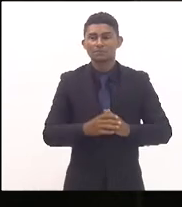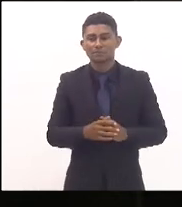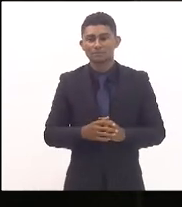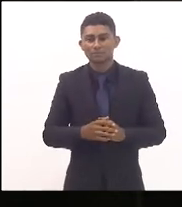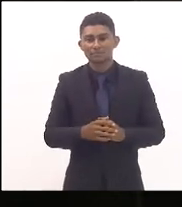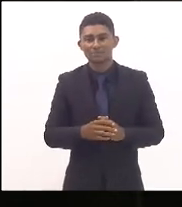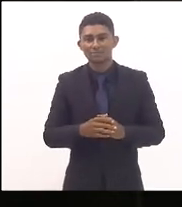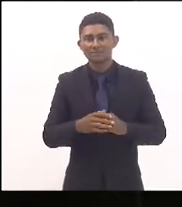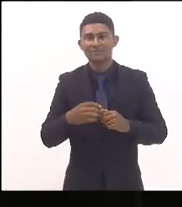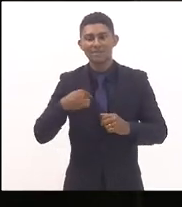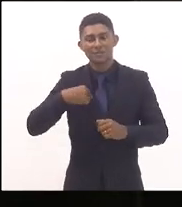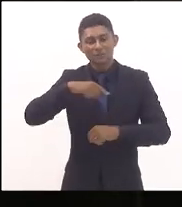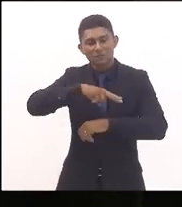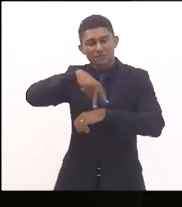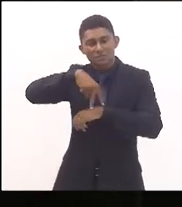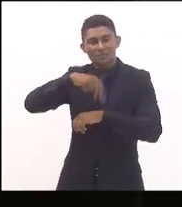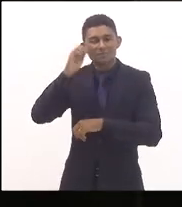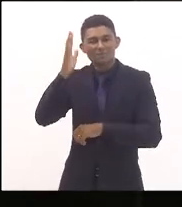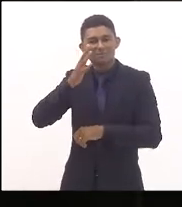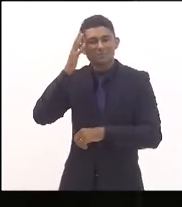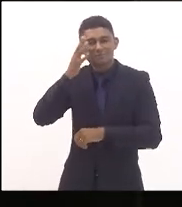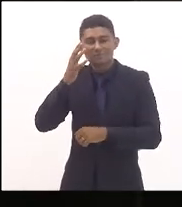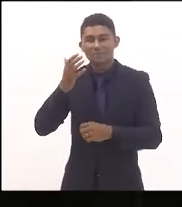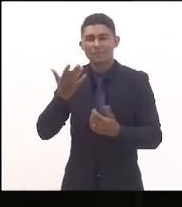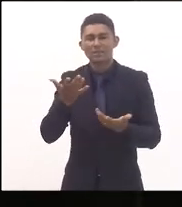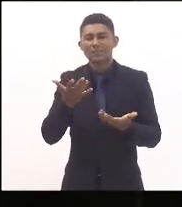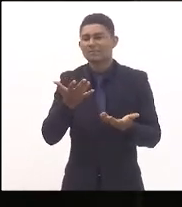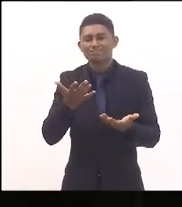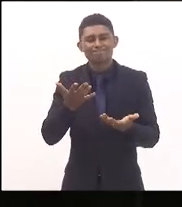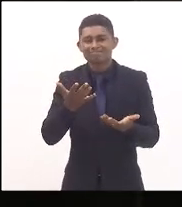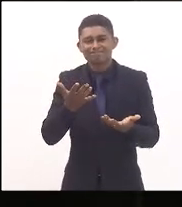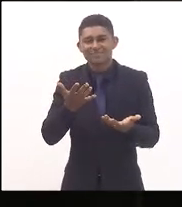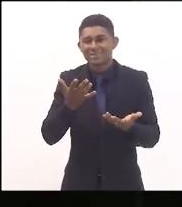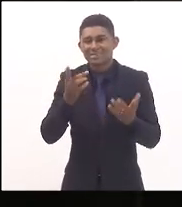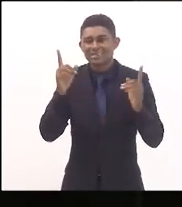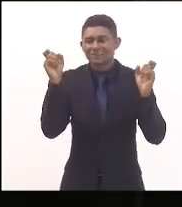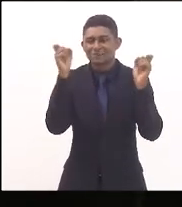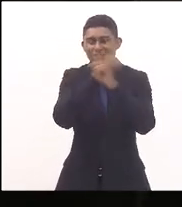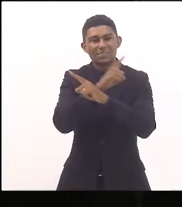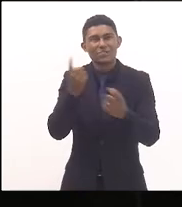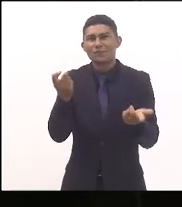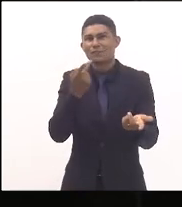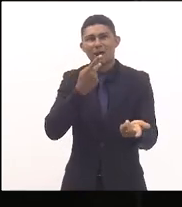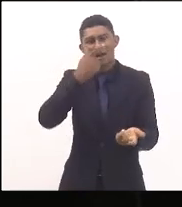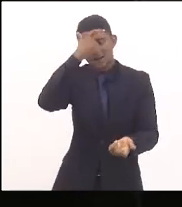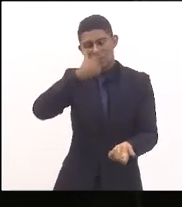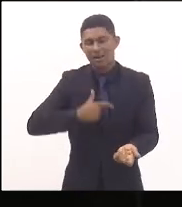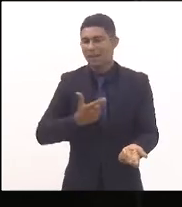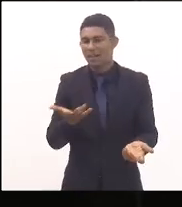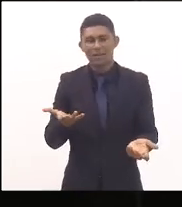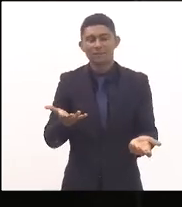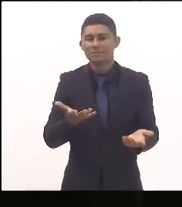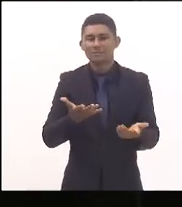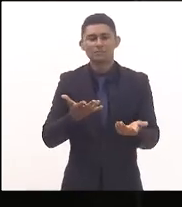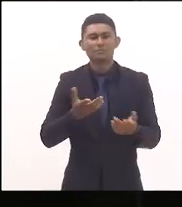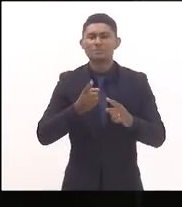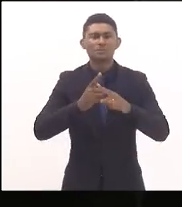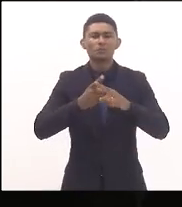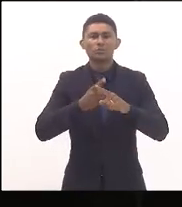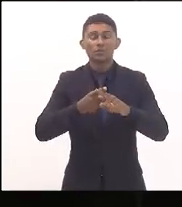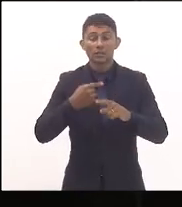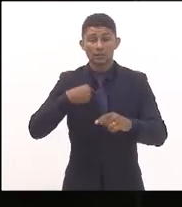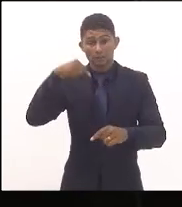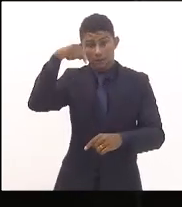extremamente difícil falar de Flávio Aguiar porque é difícil falar de mim porque eu